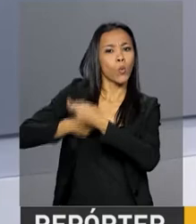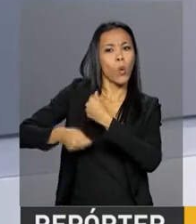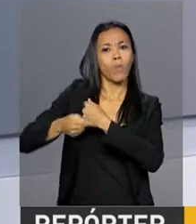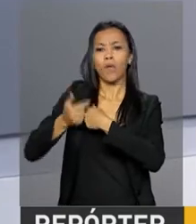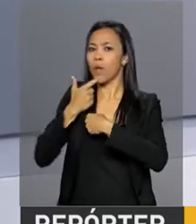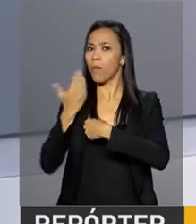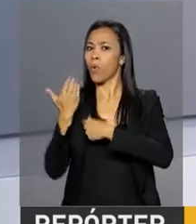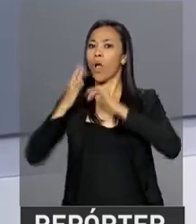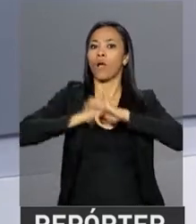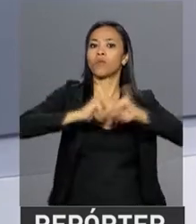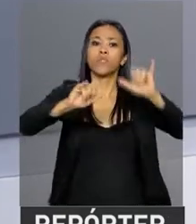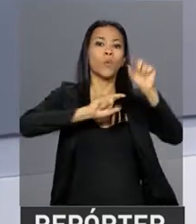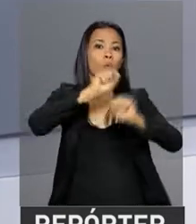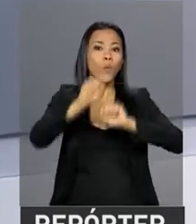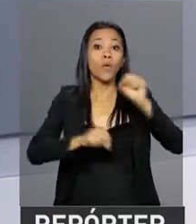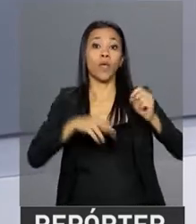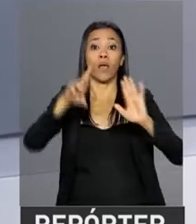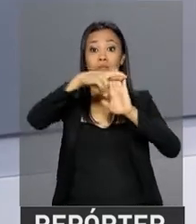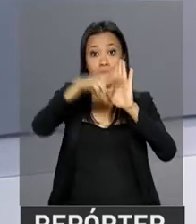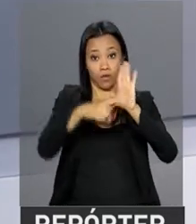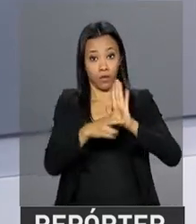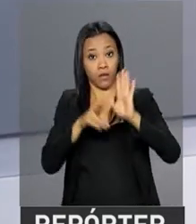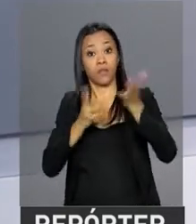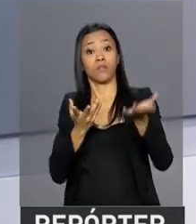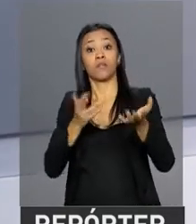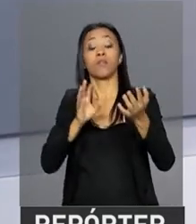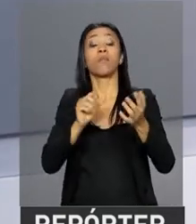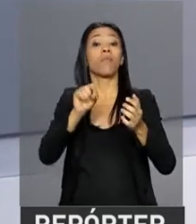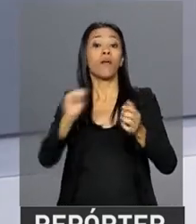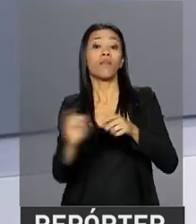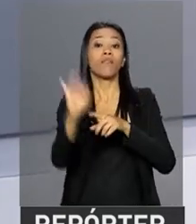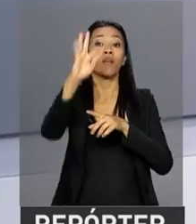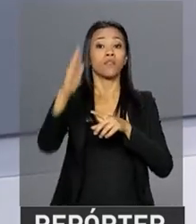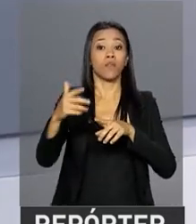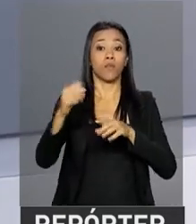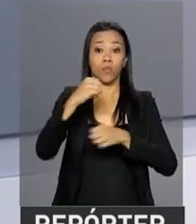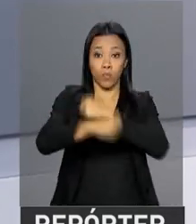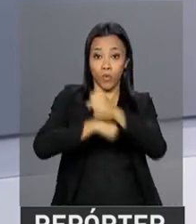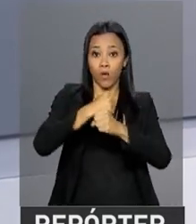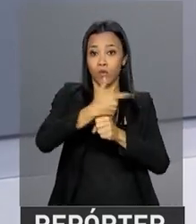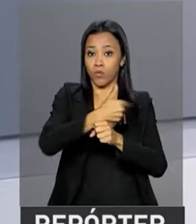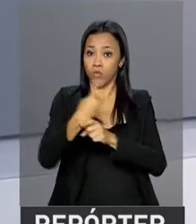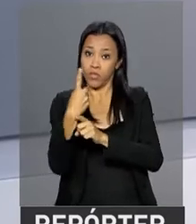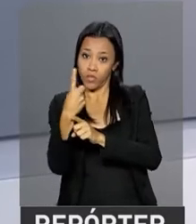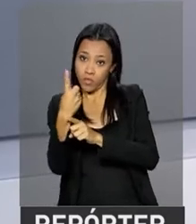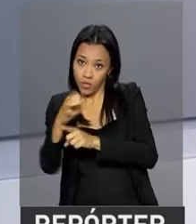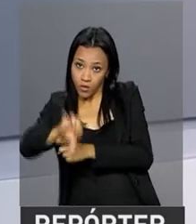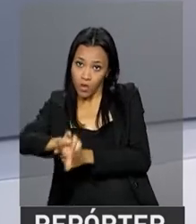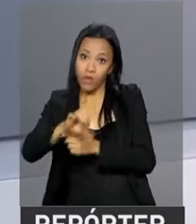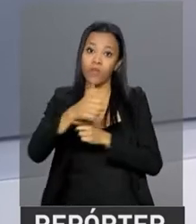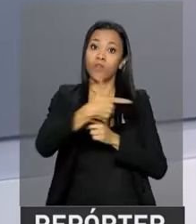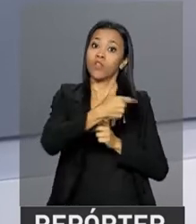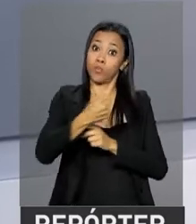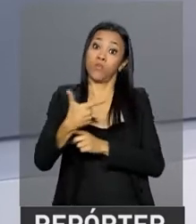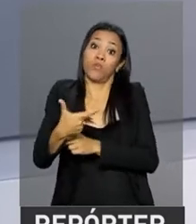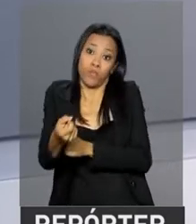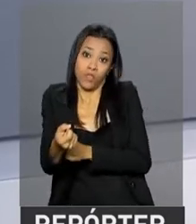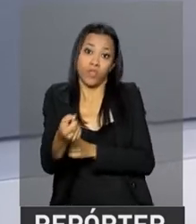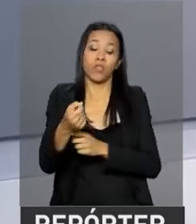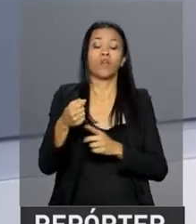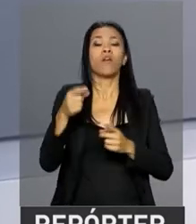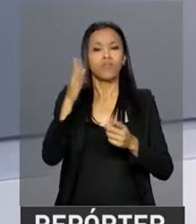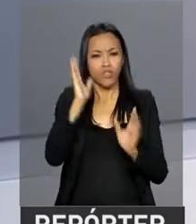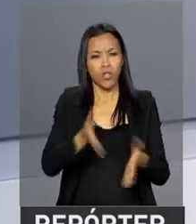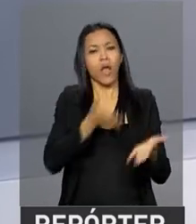agora há pouco a definição para as metas de inflação para 2019 e 2020. A medida foi aprovada pelo